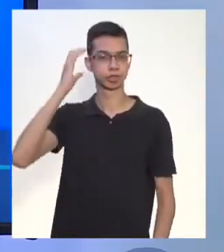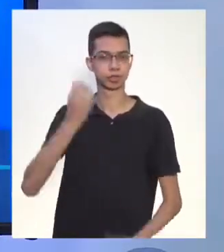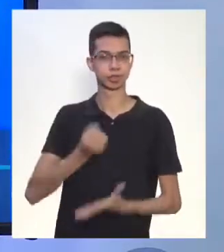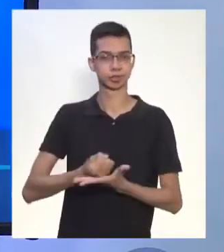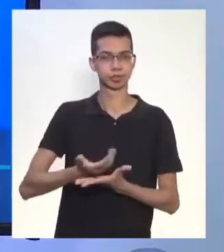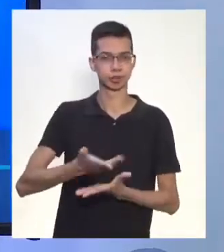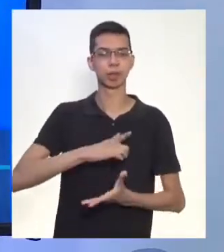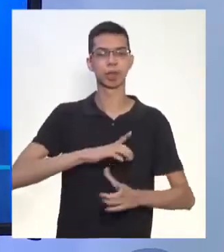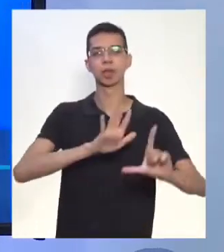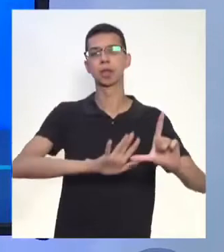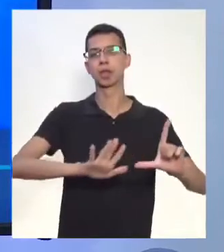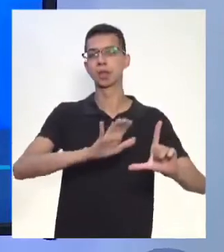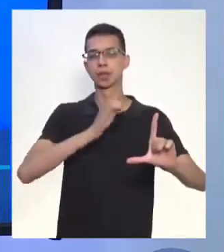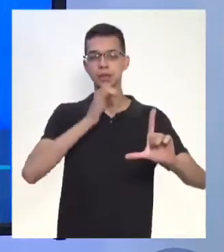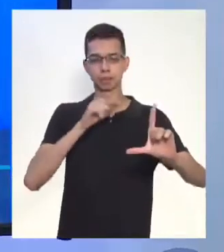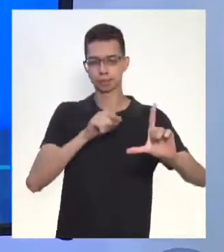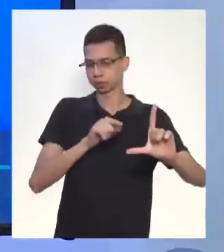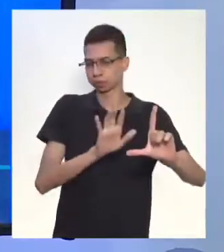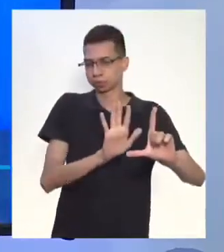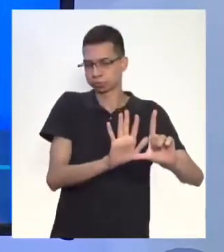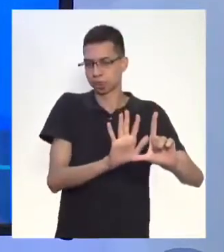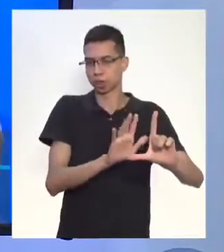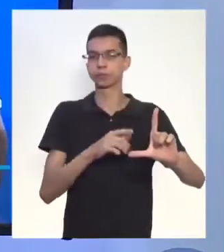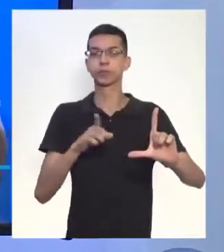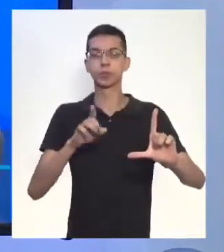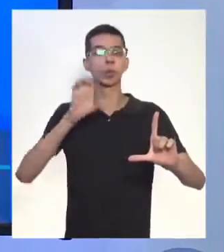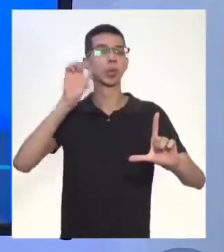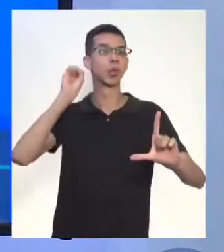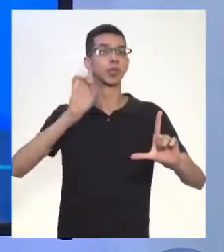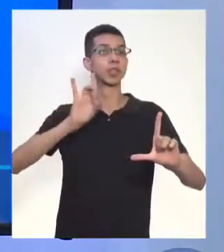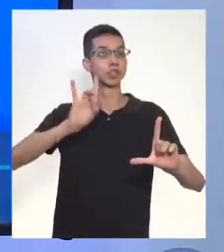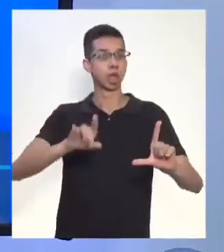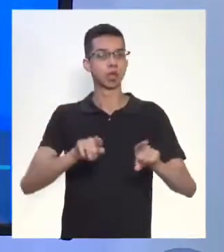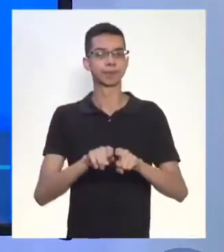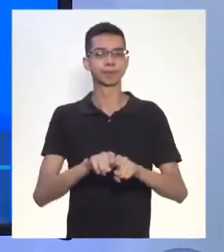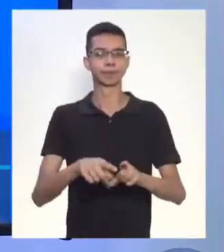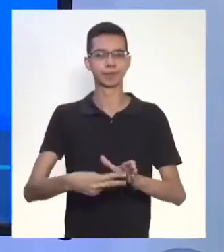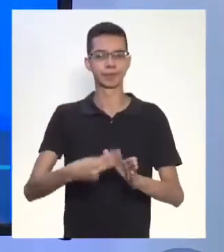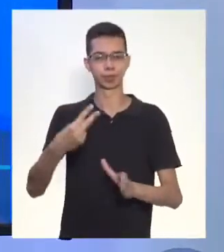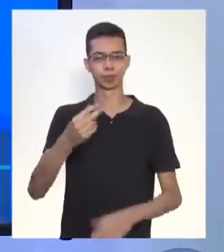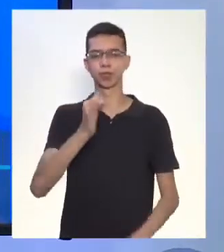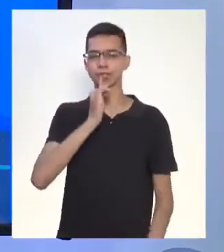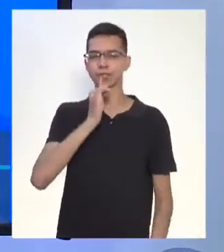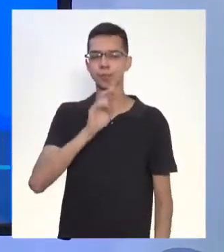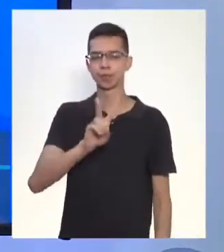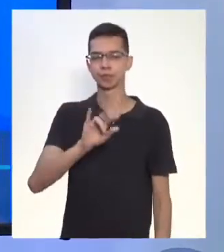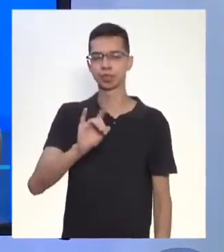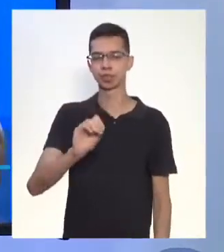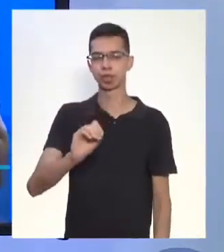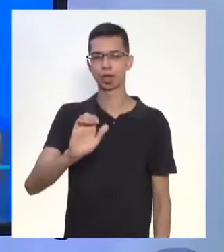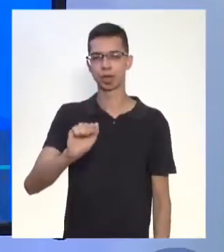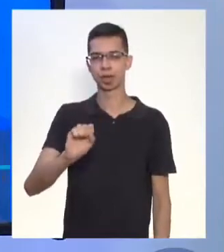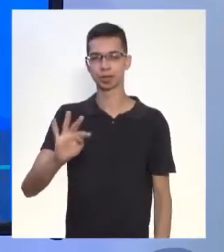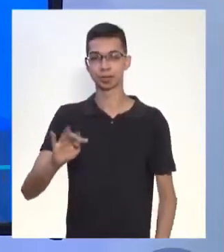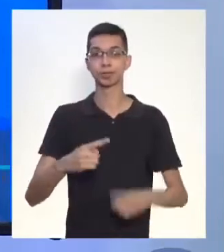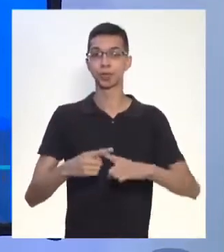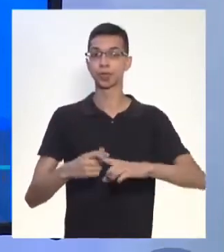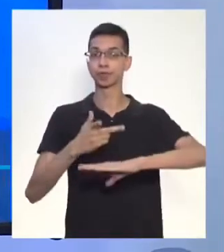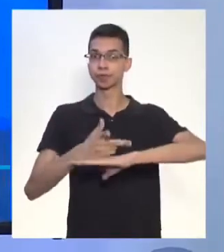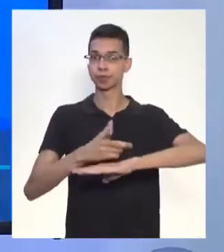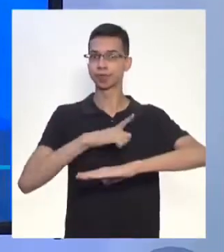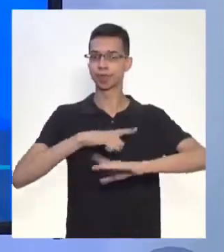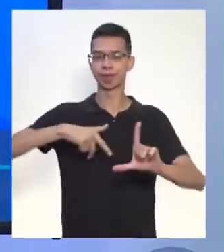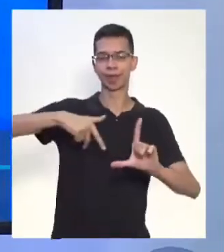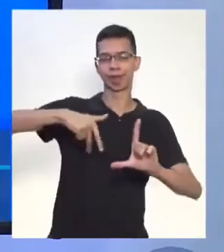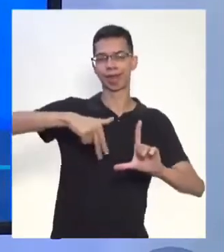e você só vai ouvir o som, né, o áudio. E na segunda parte, quando é videocast, tem a parte da animação, tem uma interação.